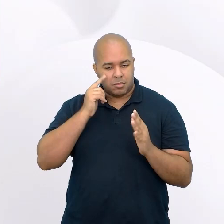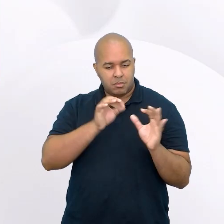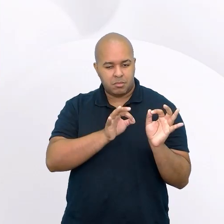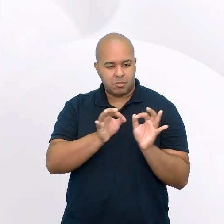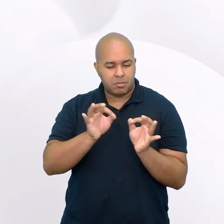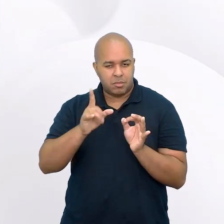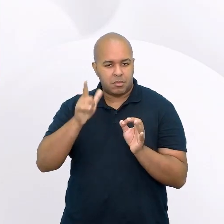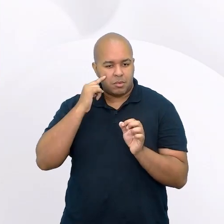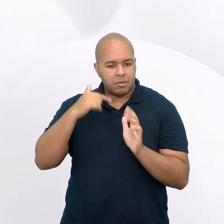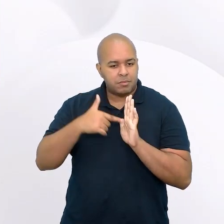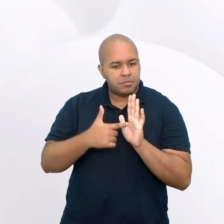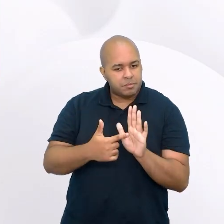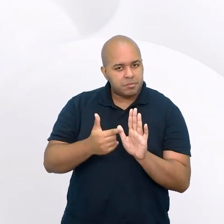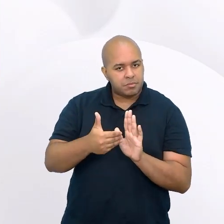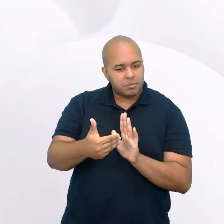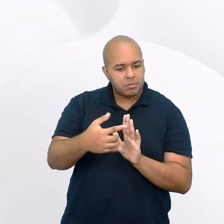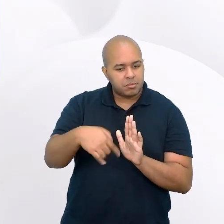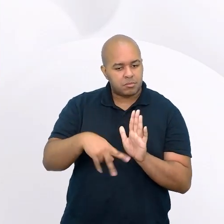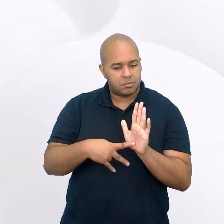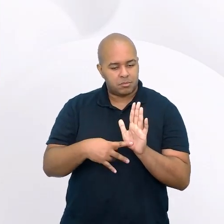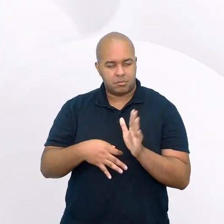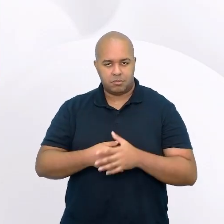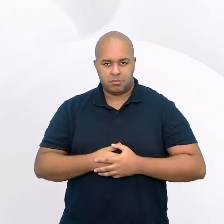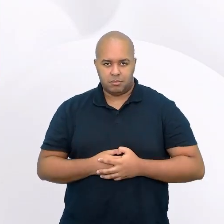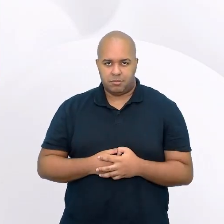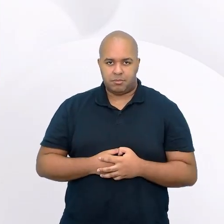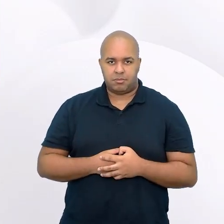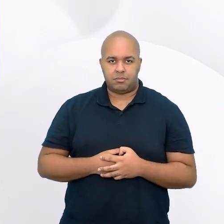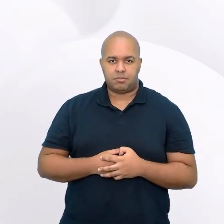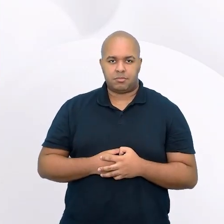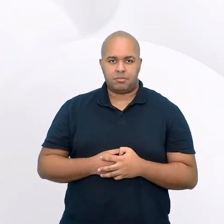articulação que a gente traz aí para o início da nossa pauta